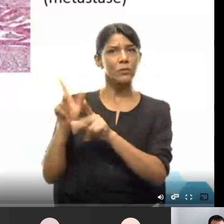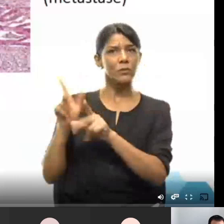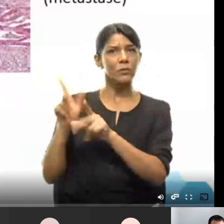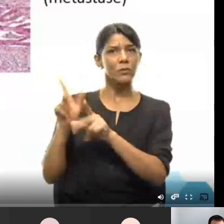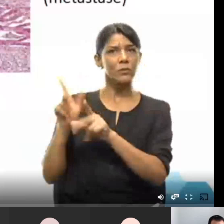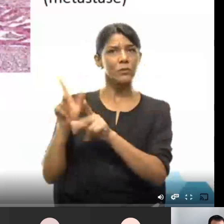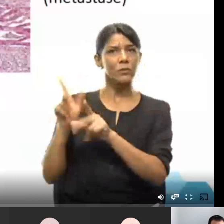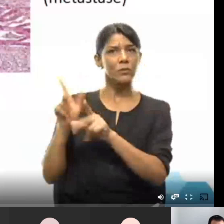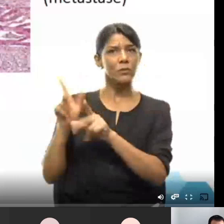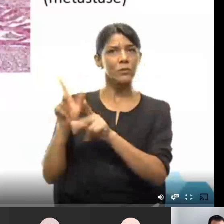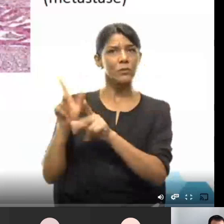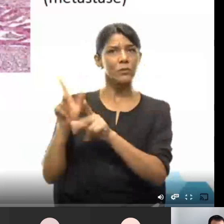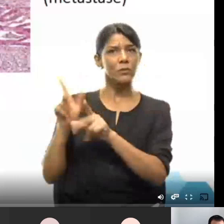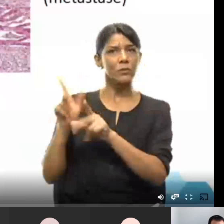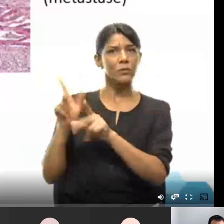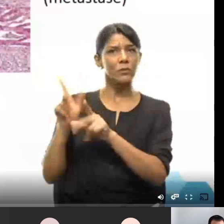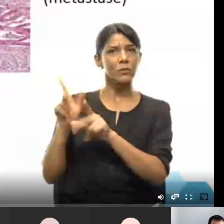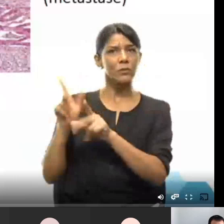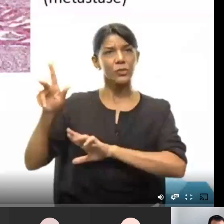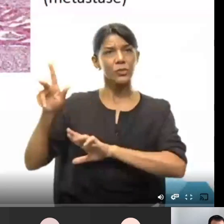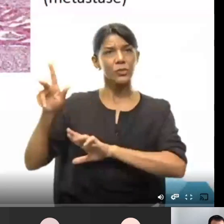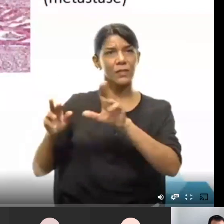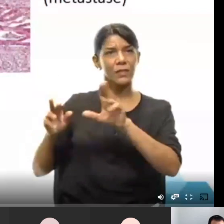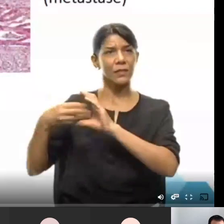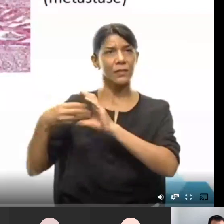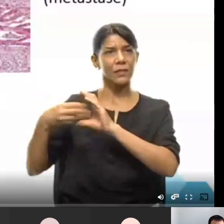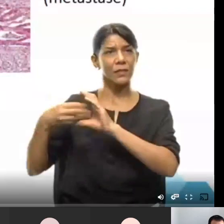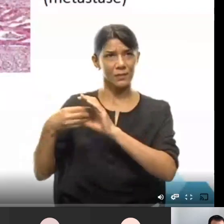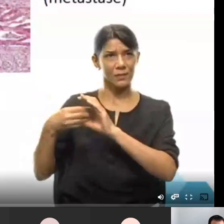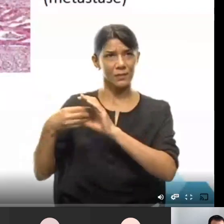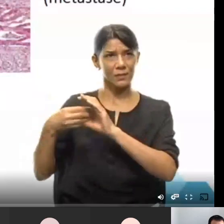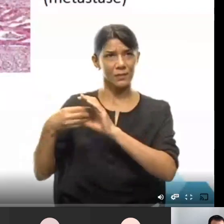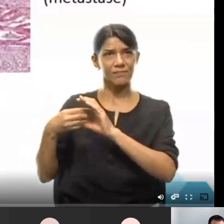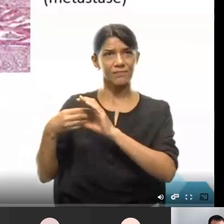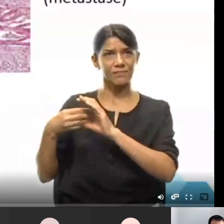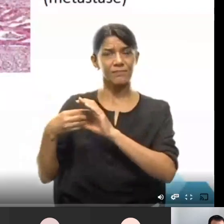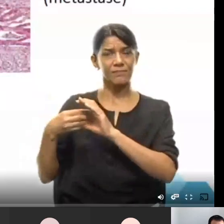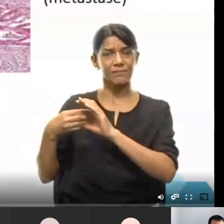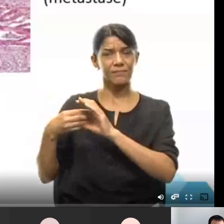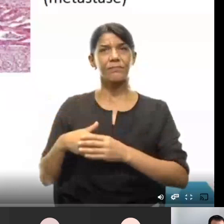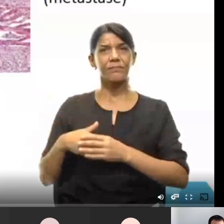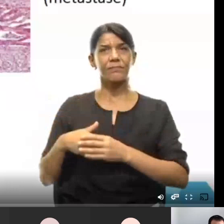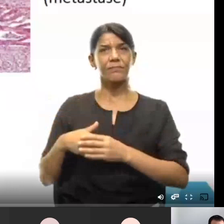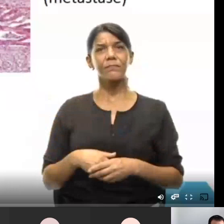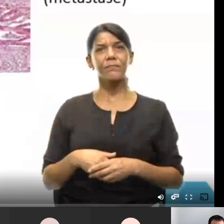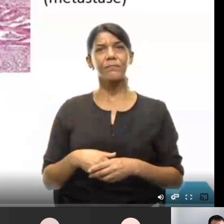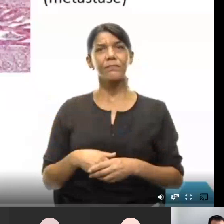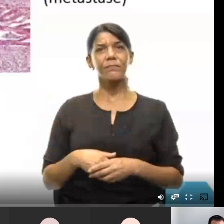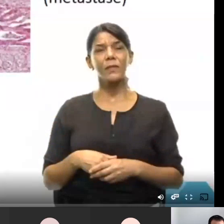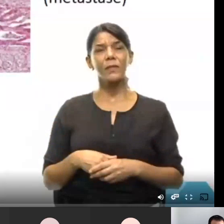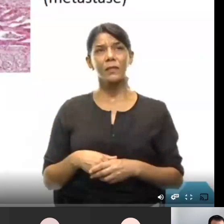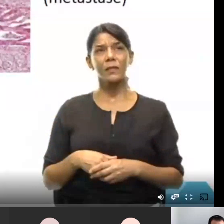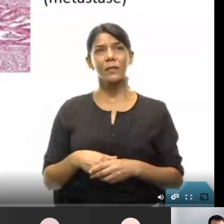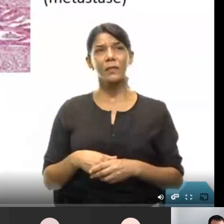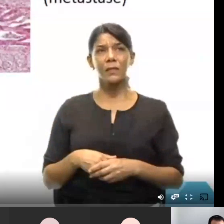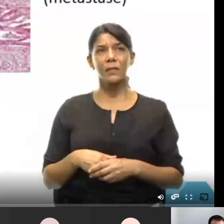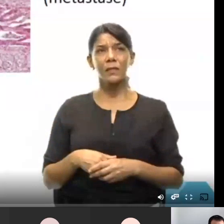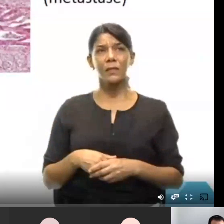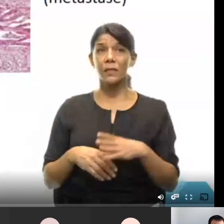notar algumas diferenças, como as células indiferenciadas nesse local e um pouco